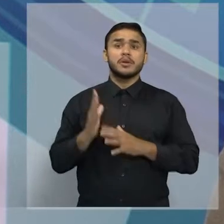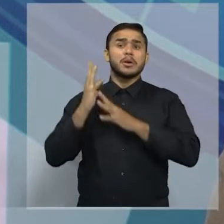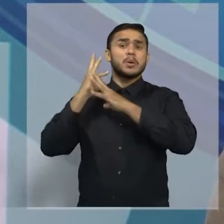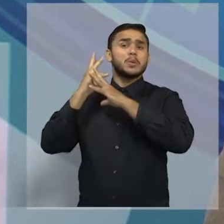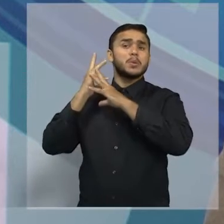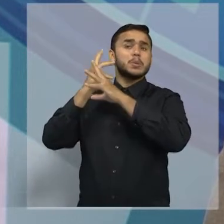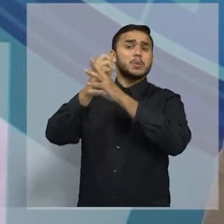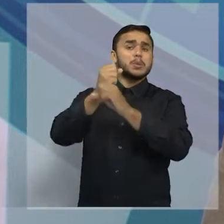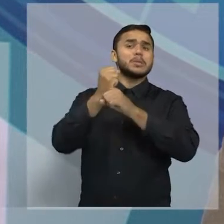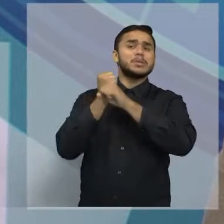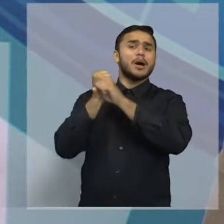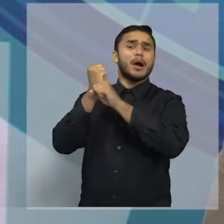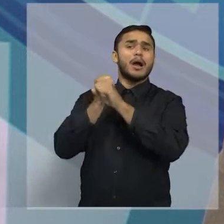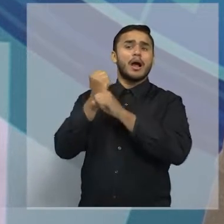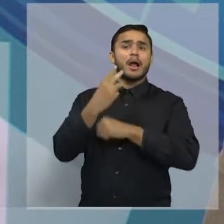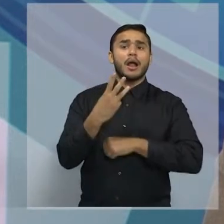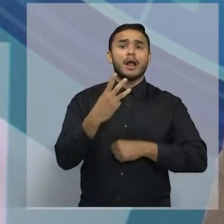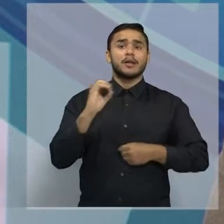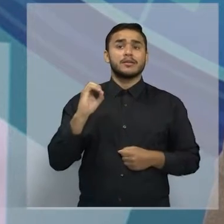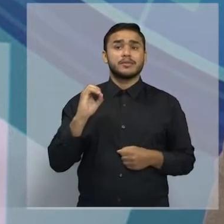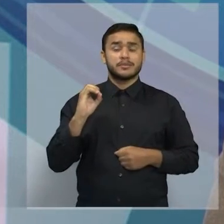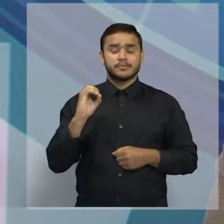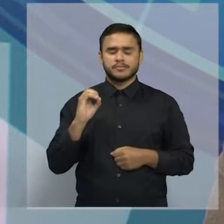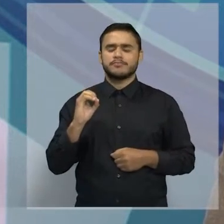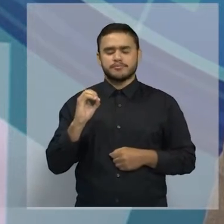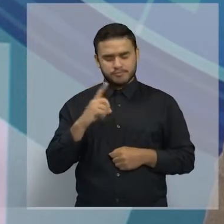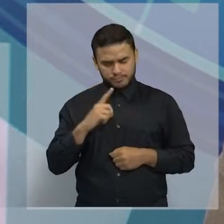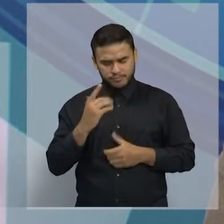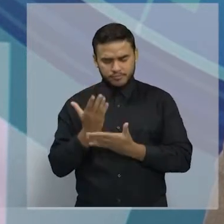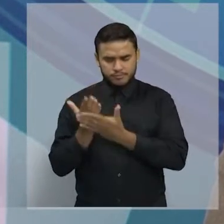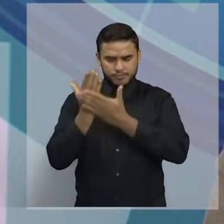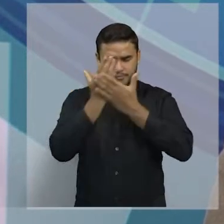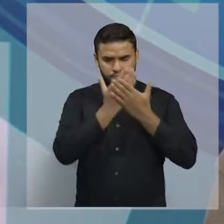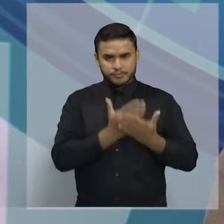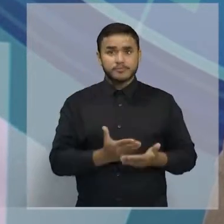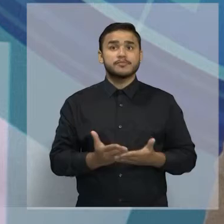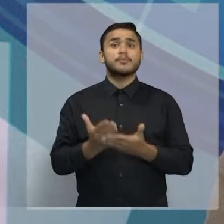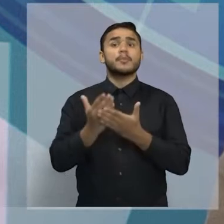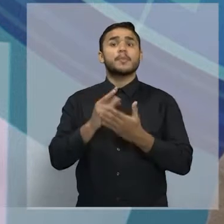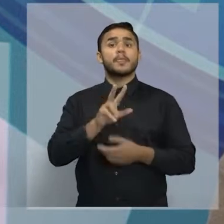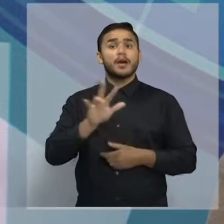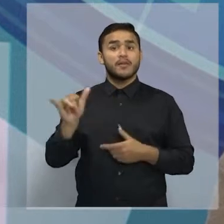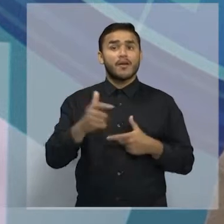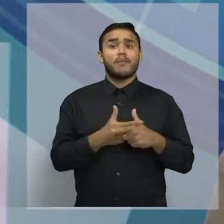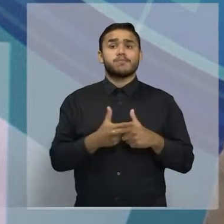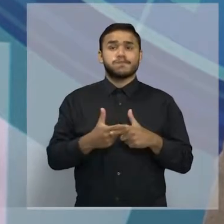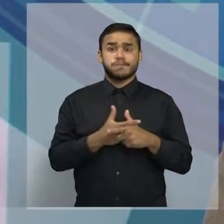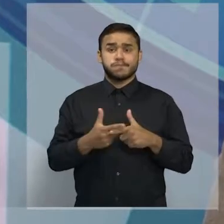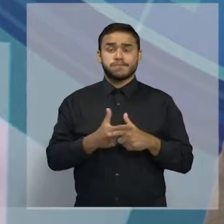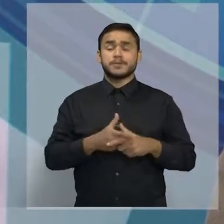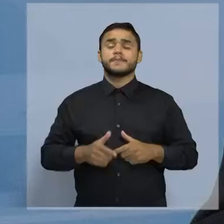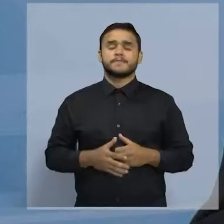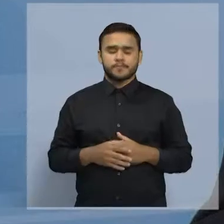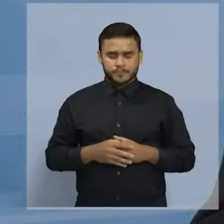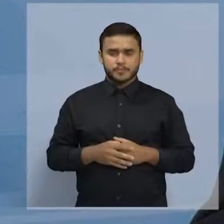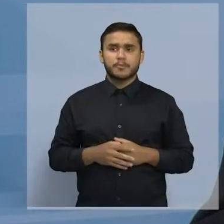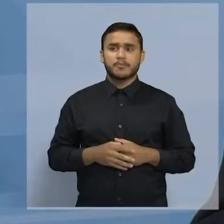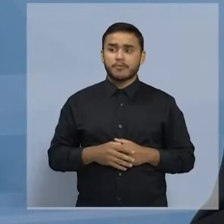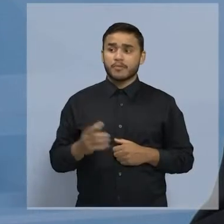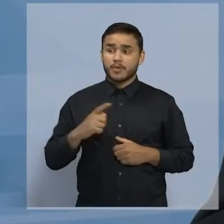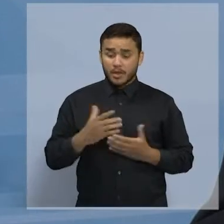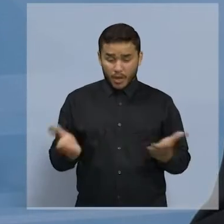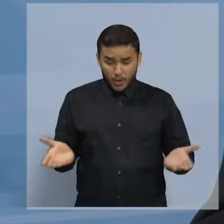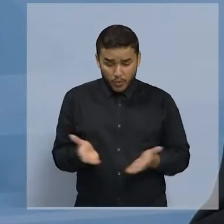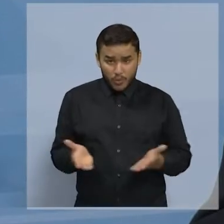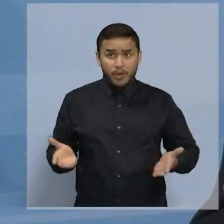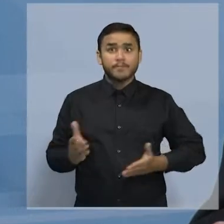30 anos, todos os estudos mostrando que entraríamos nessa situação. Por exemplo, o futuro chegou,